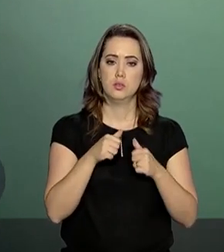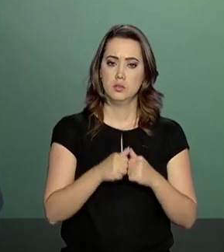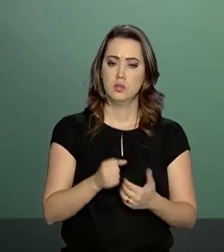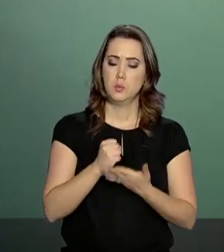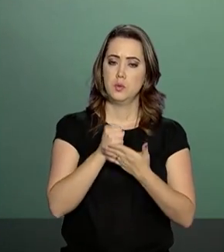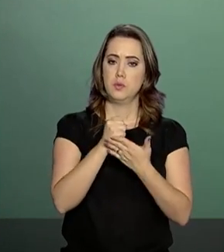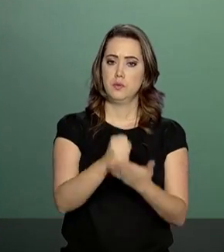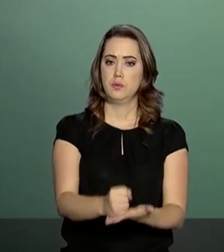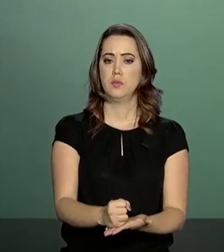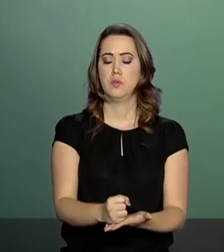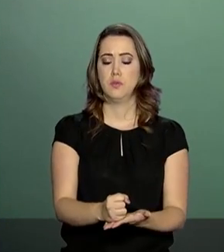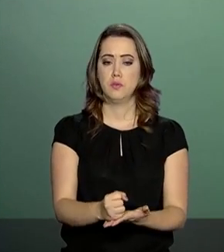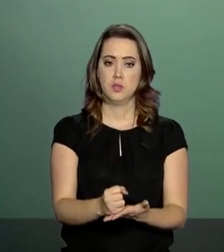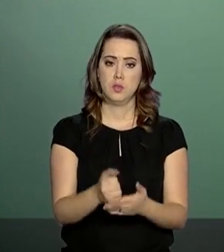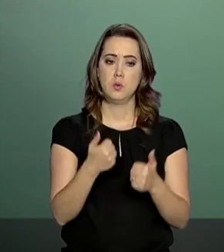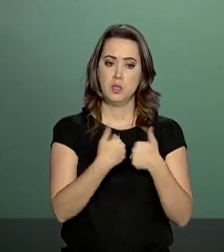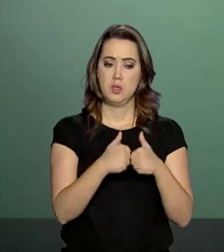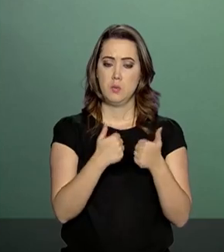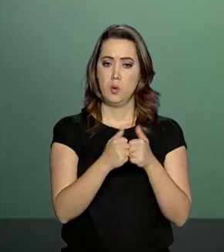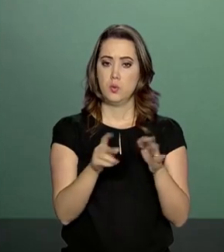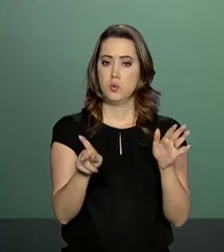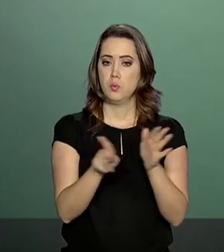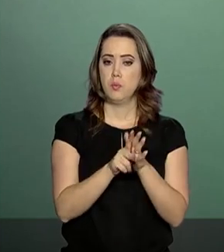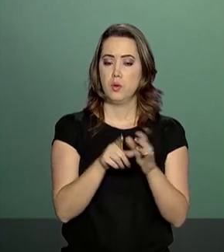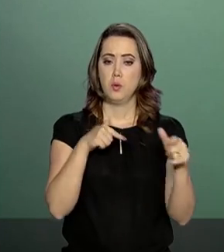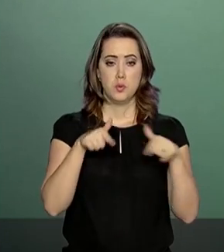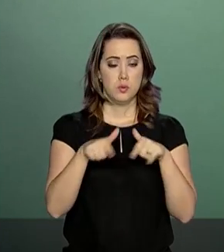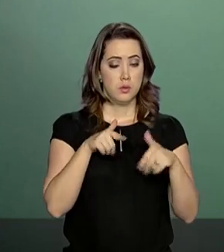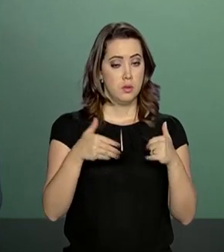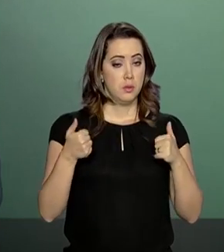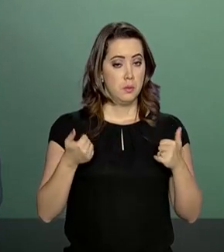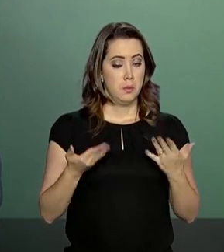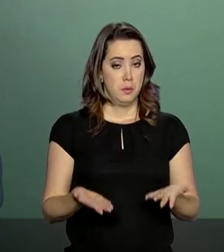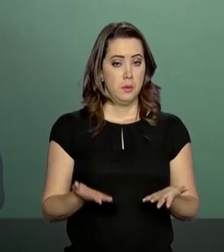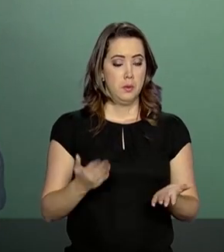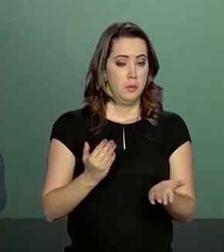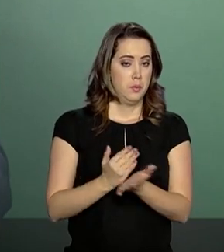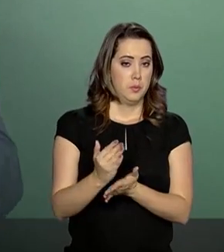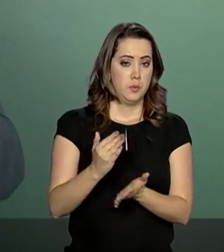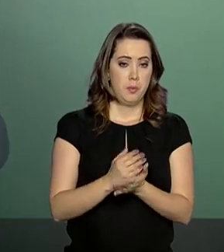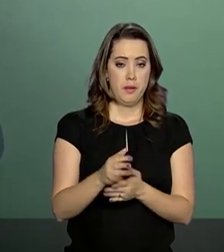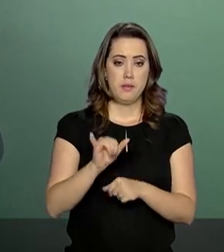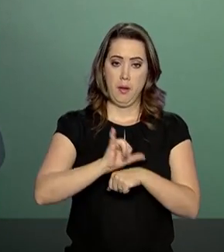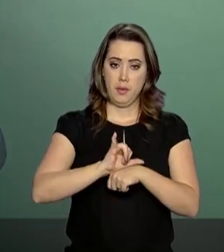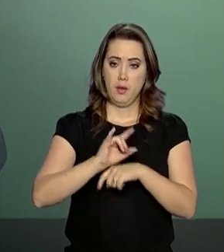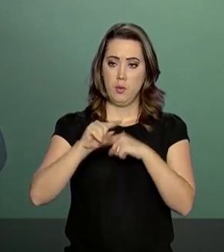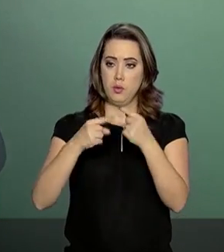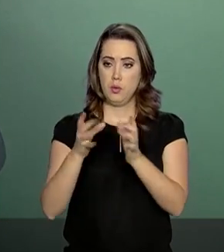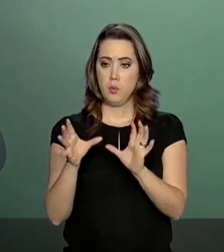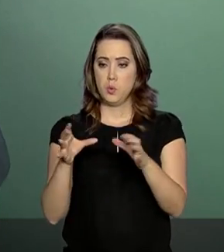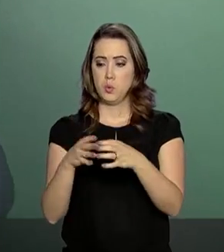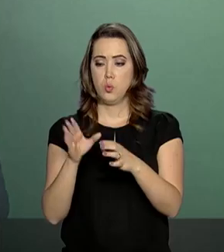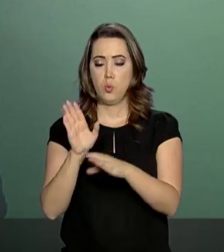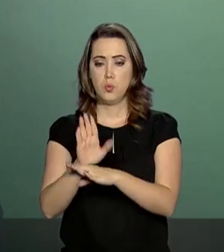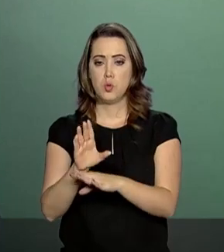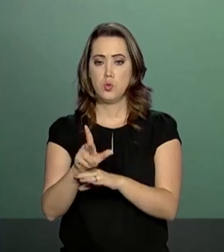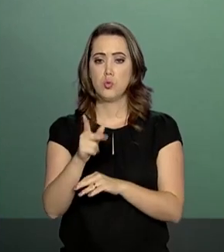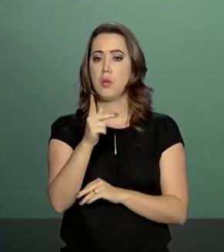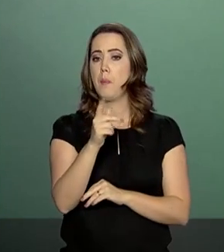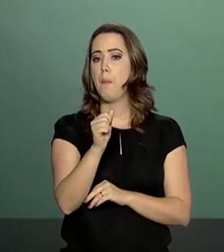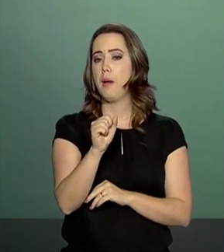disponibilizando os meios logísticos na região de operações inicialmente em Boa Vista depois uma subárea de apoio Logístico em